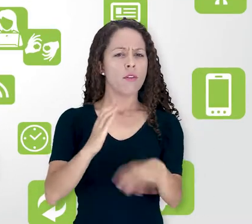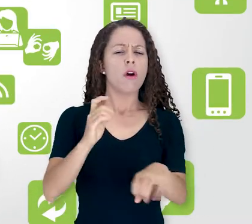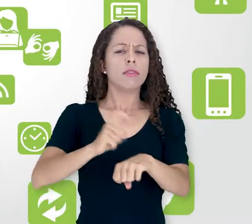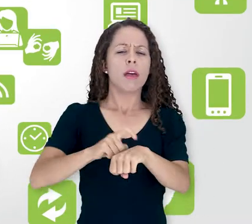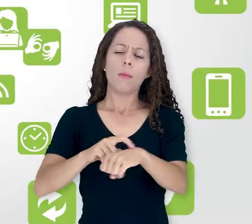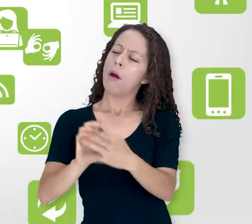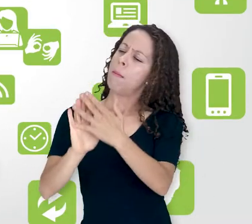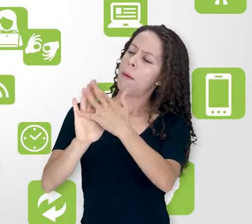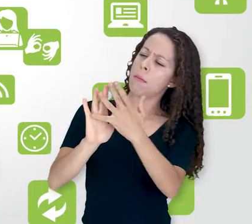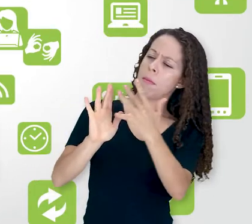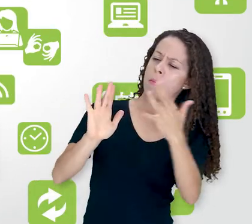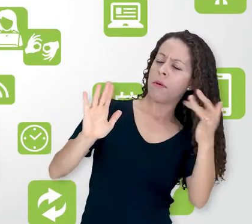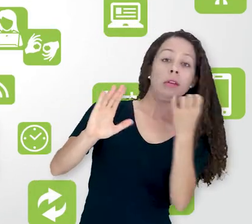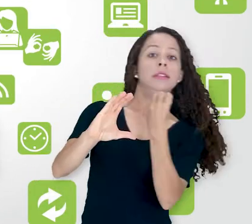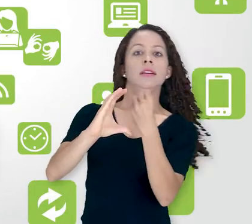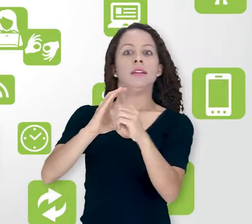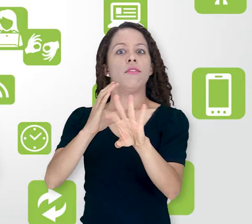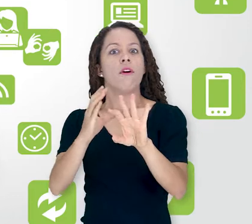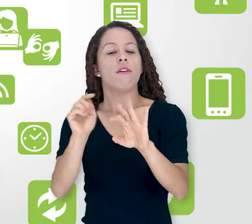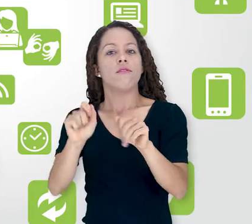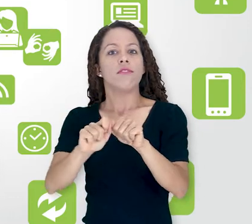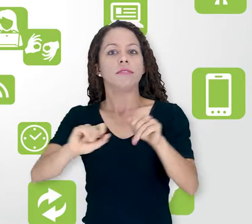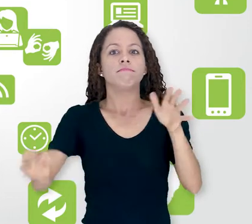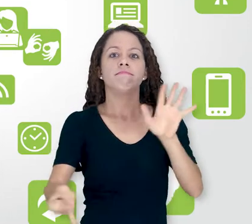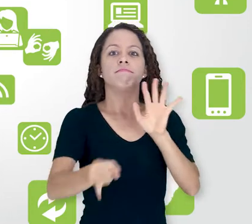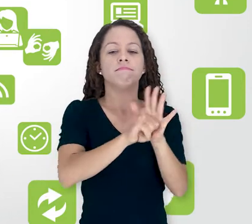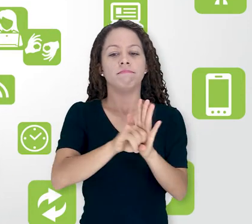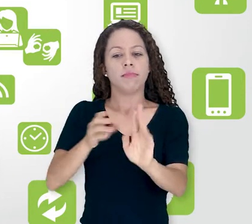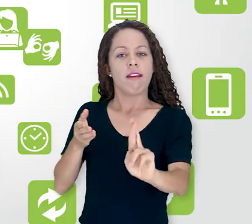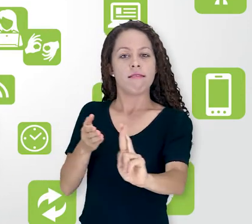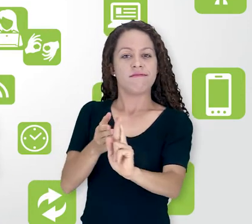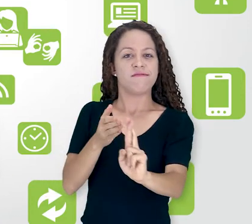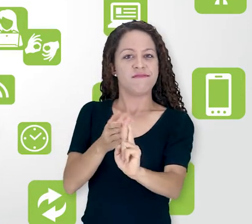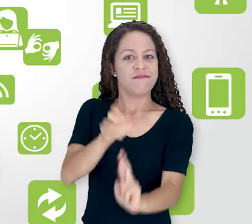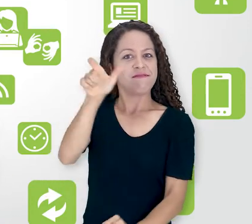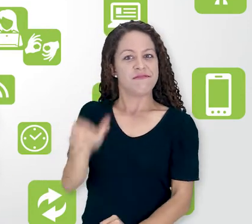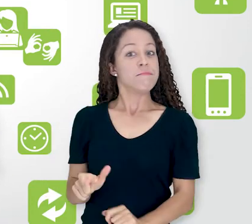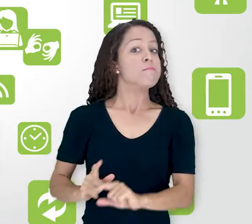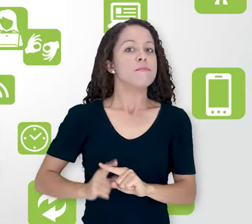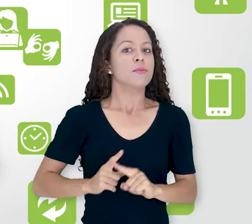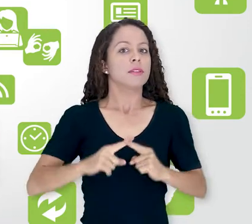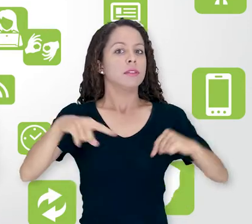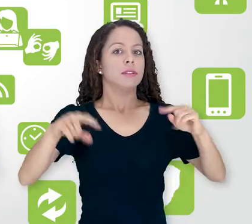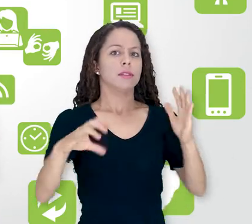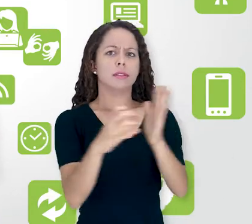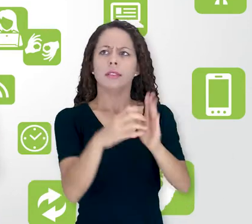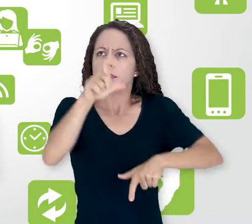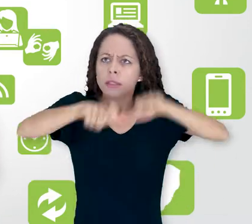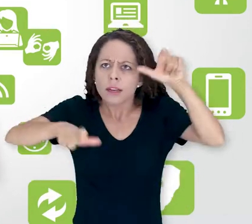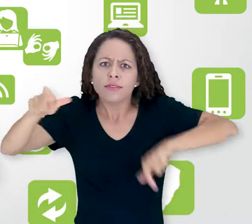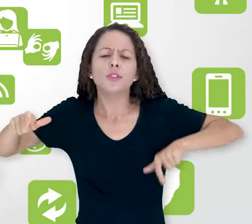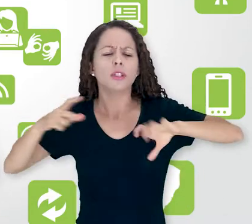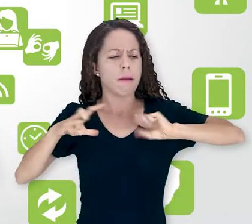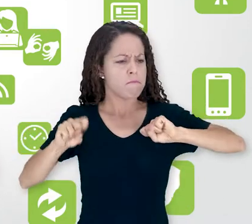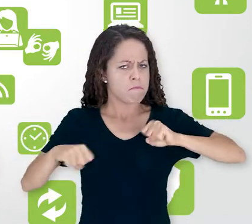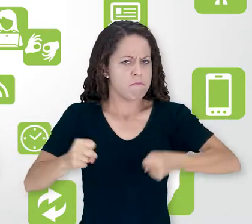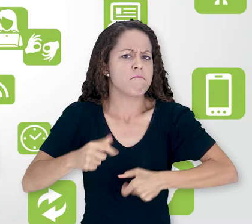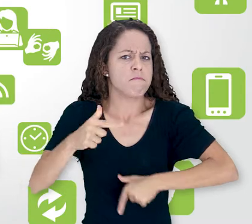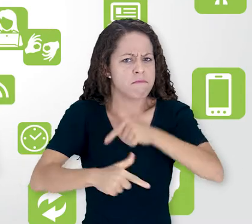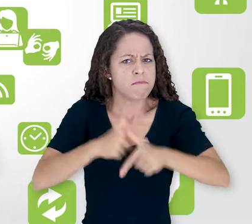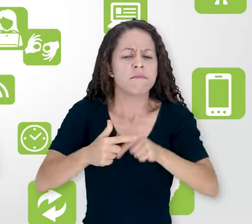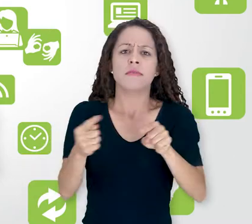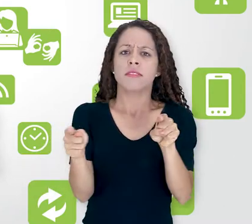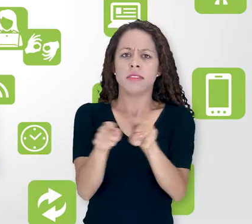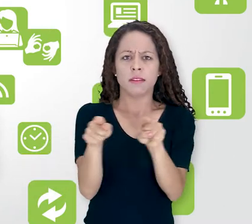CEFOR conseguiu se estabelecer como referência, principalmente graças ao trabalho sério realizado pelos seus servidores e colaboradores,